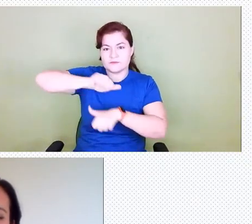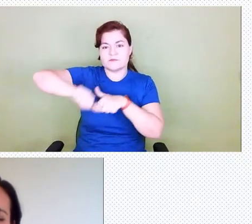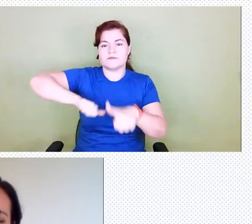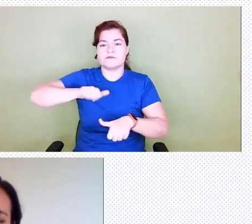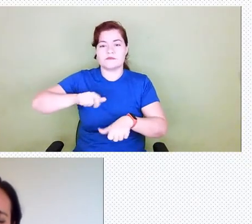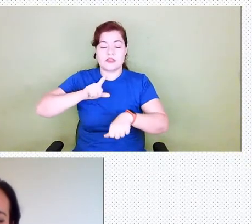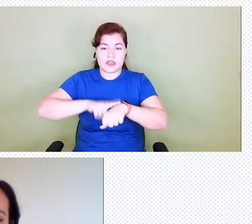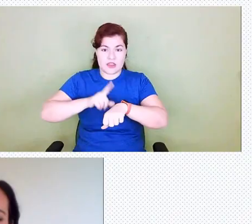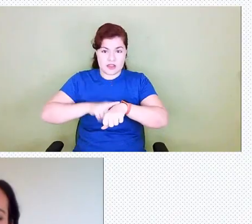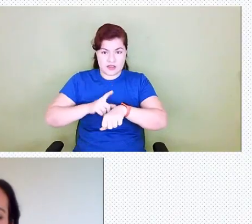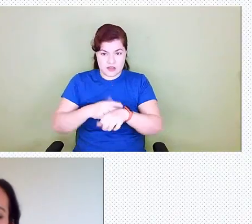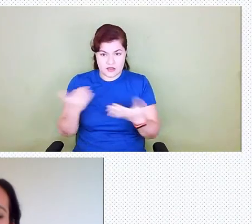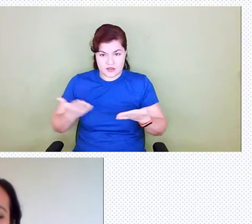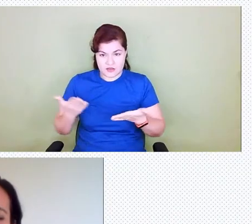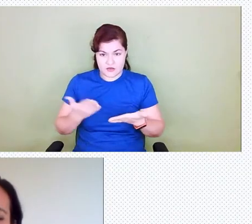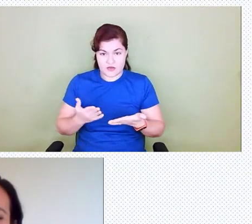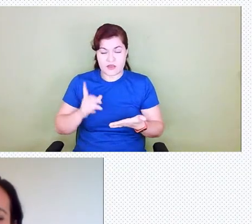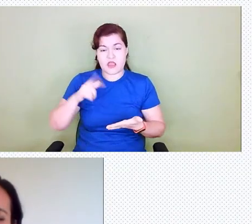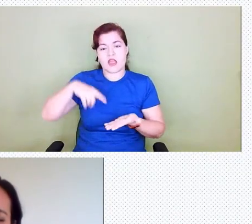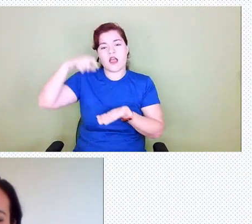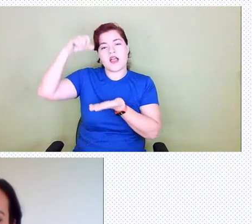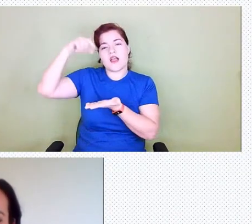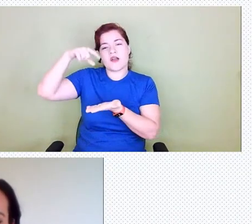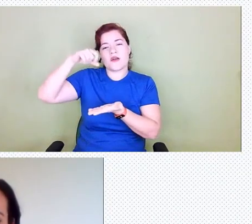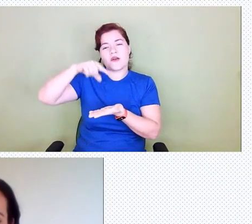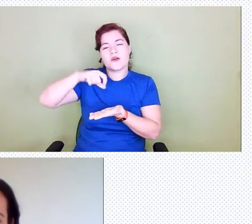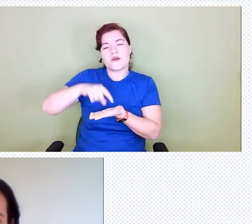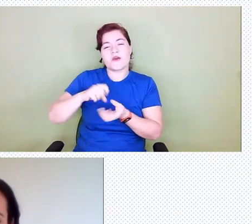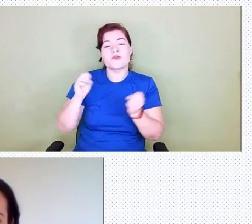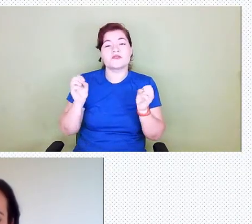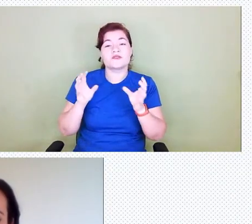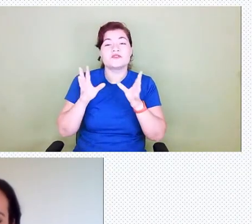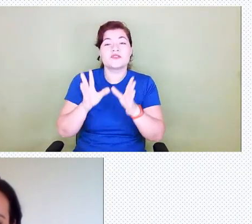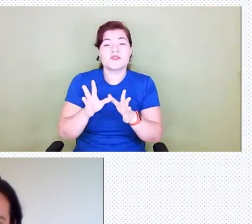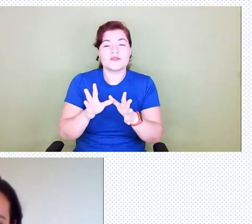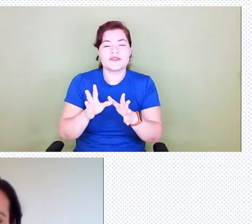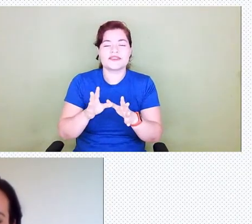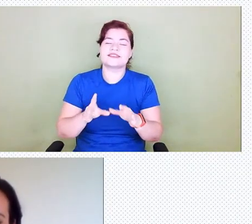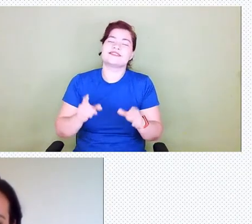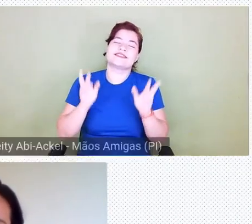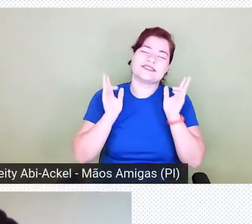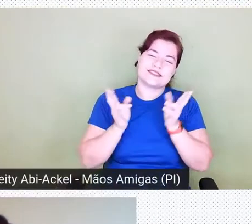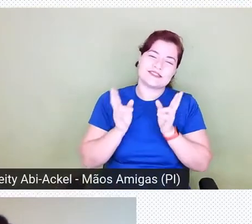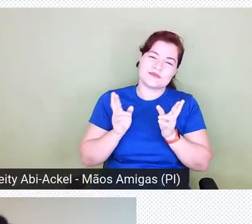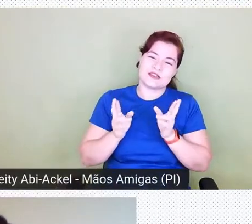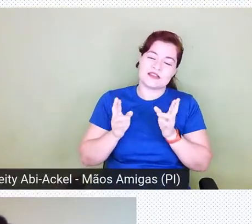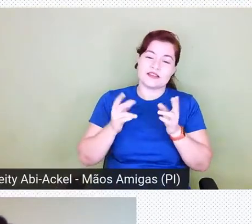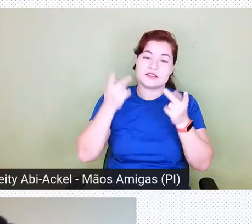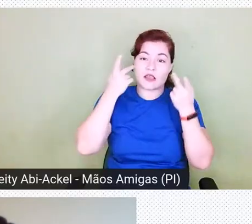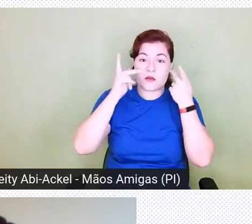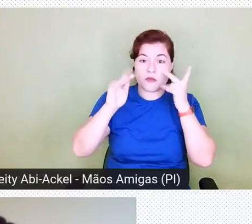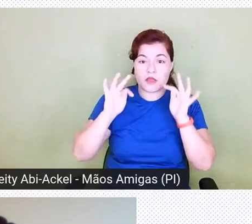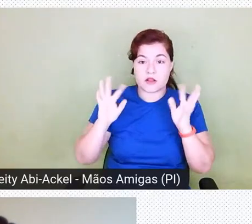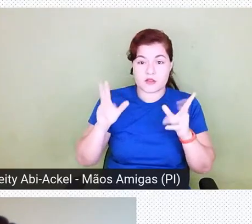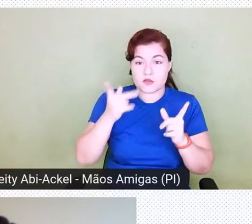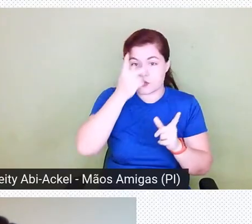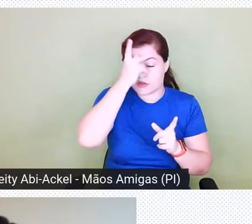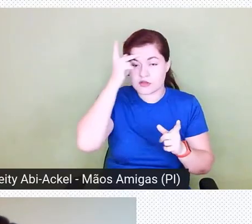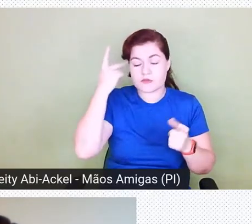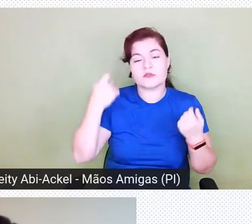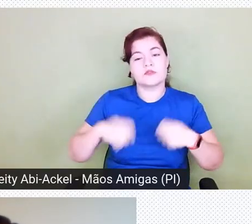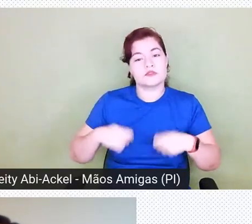este momento em gotas de luz e de esperança para todos aqueles que